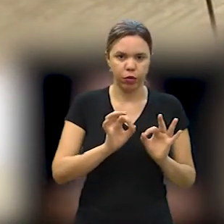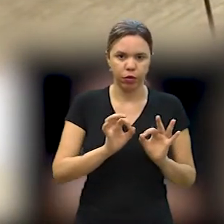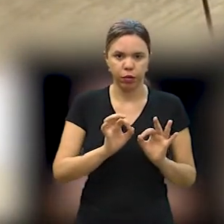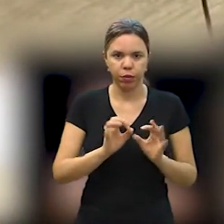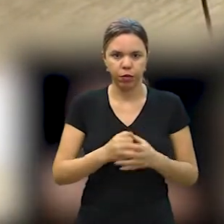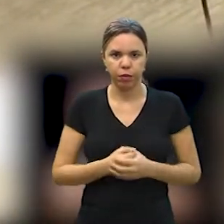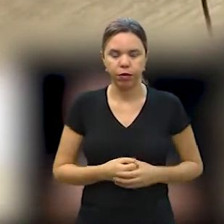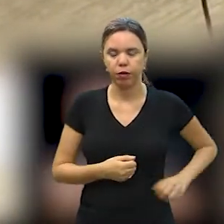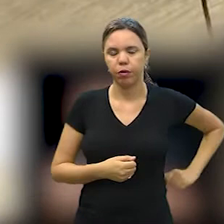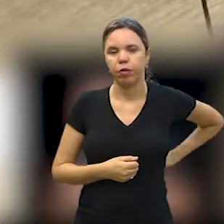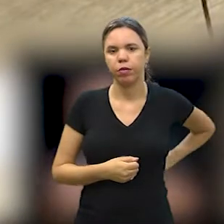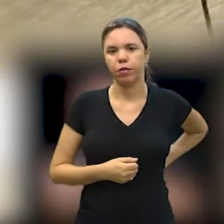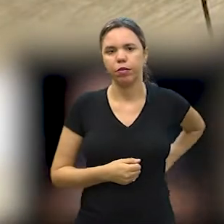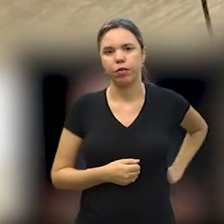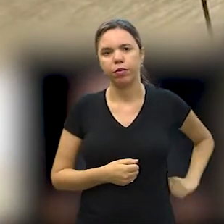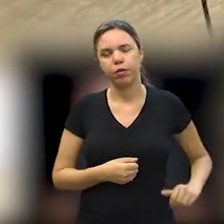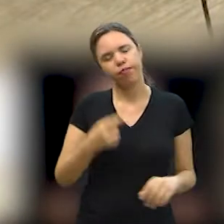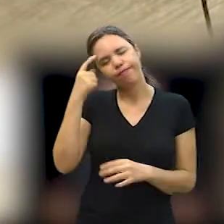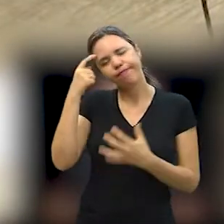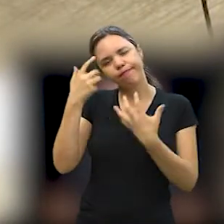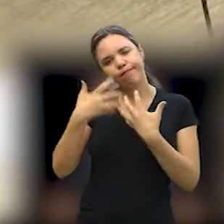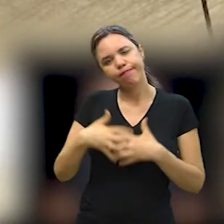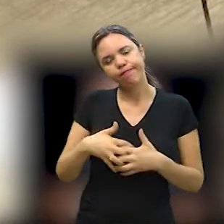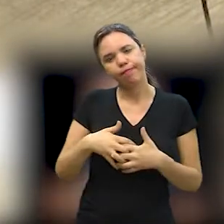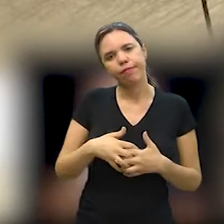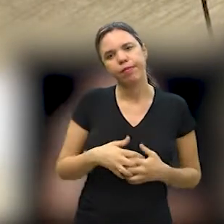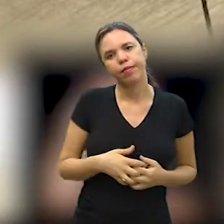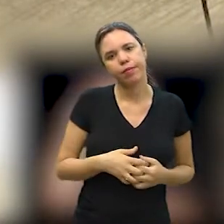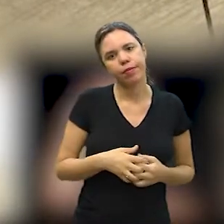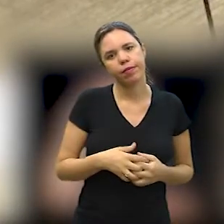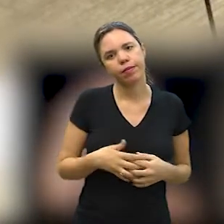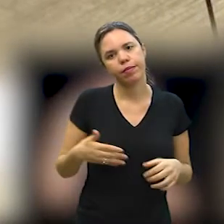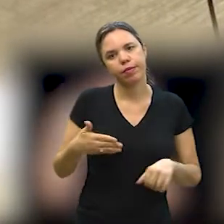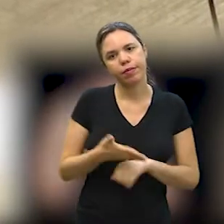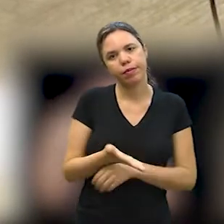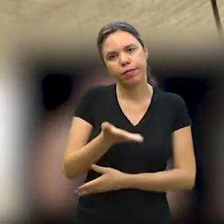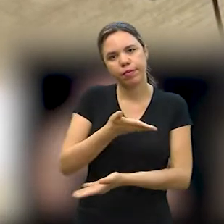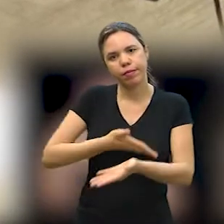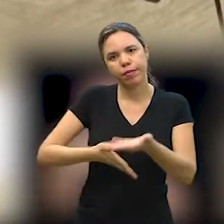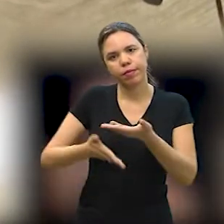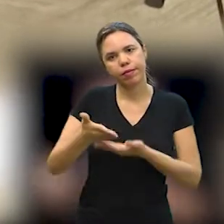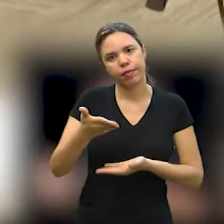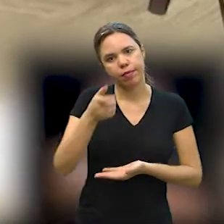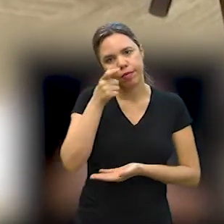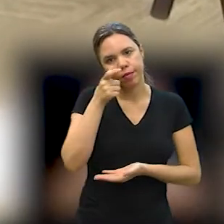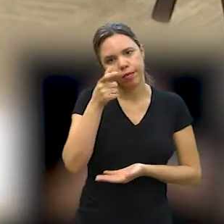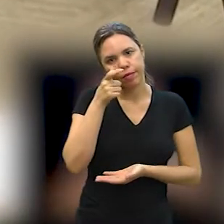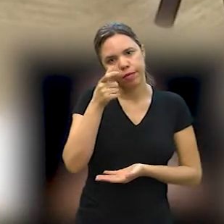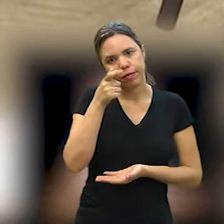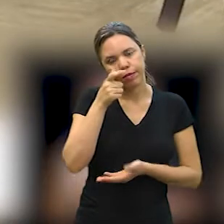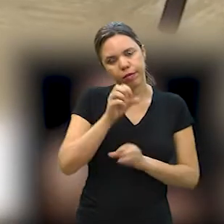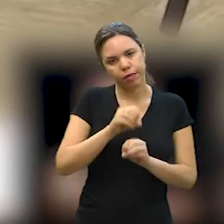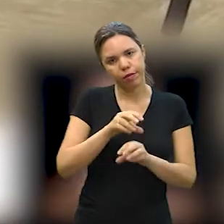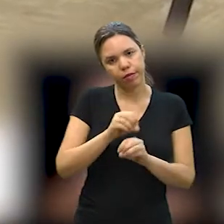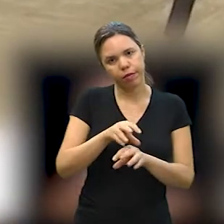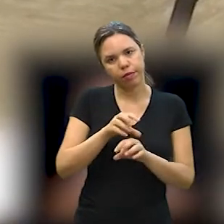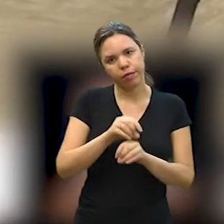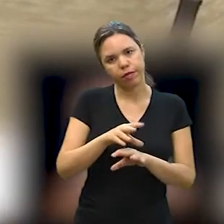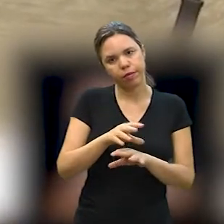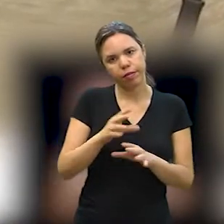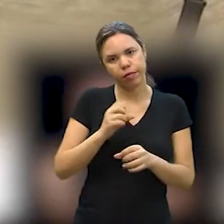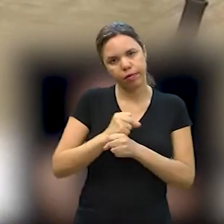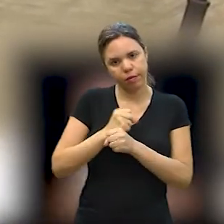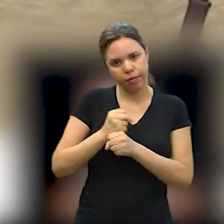organizar de organização é de pensamento né de partilha que a gente vê no no